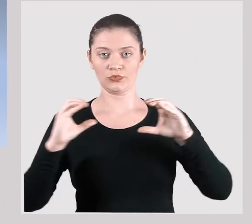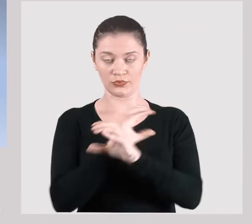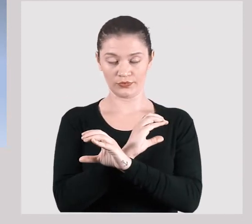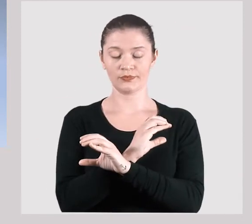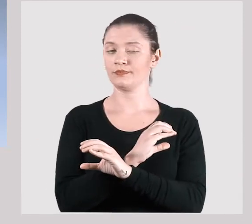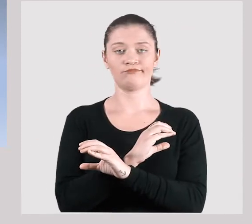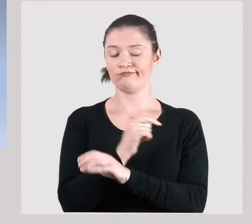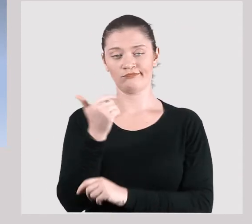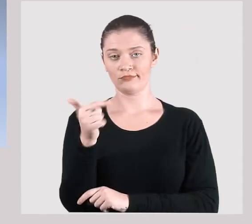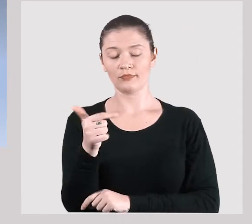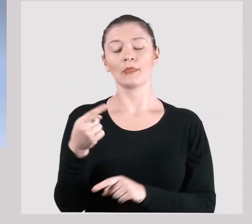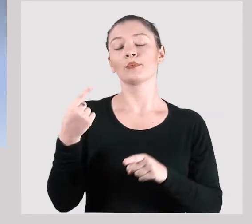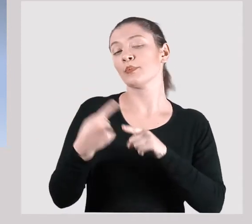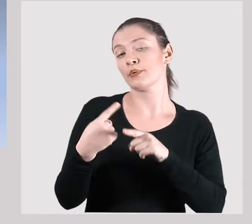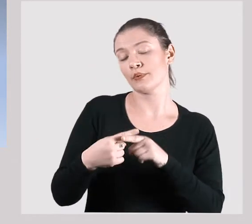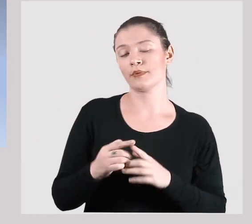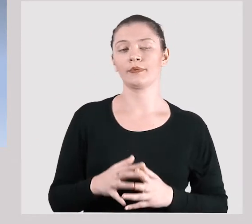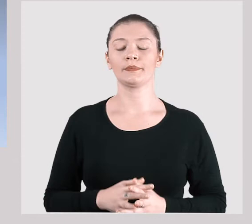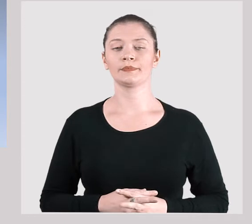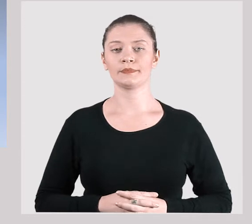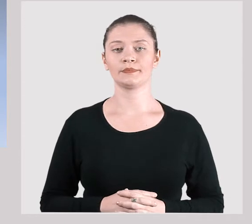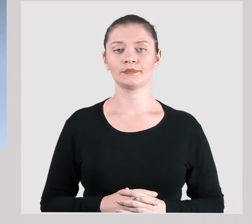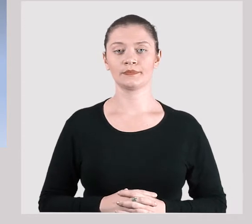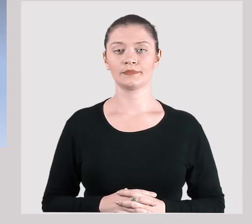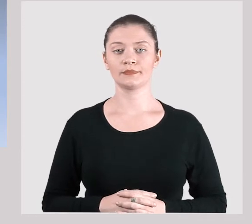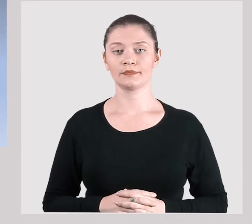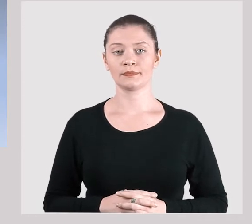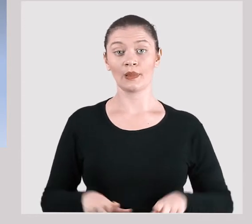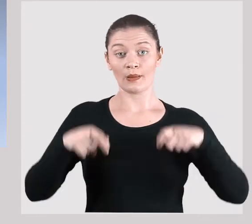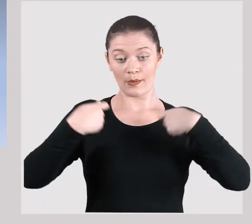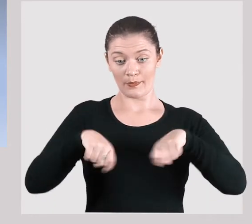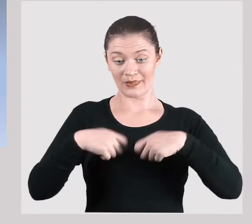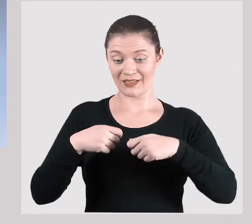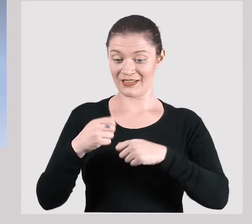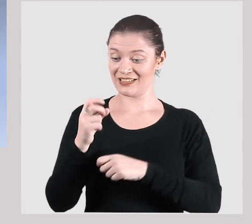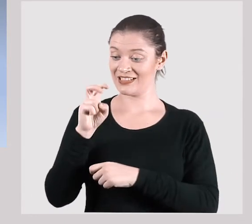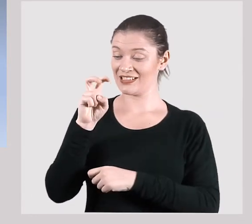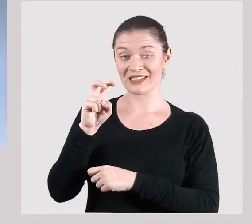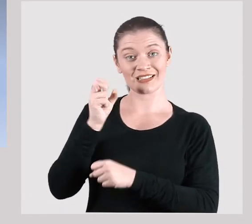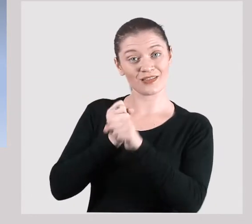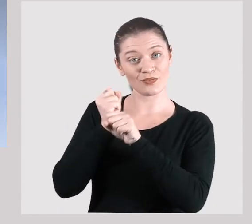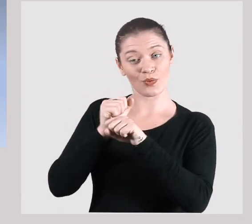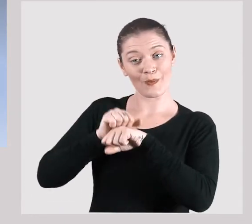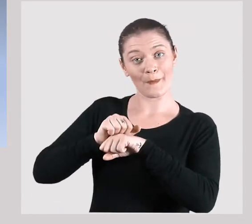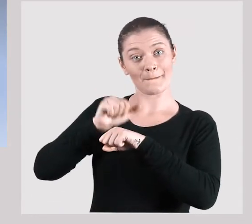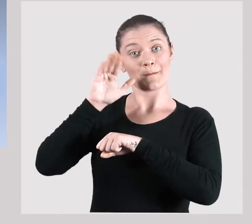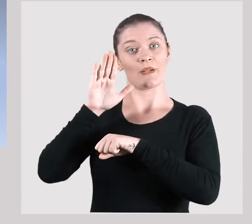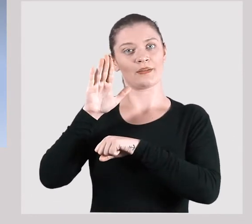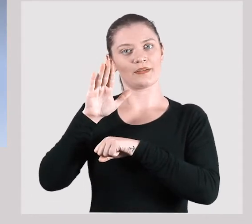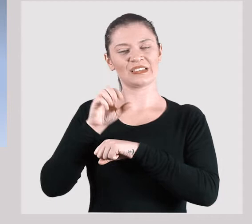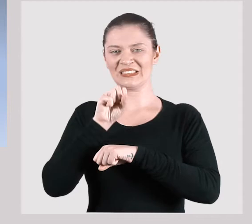guideline, porque ela tem que ter acima de 5 anos um guideline não atualizado, já